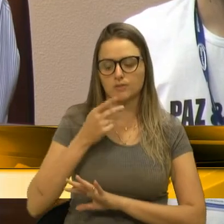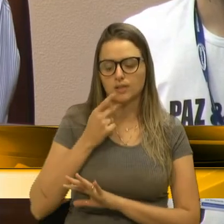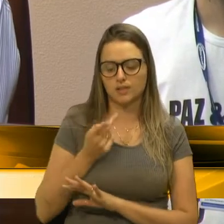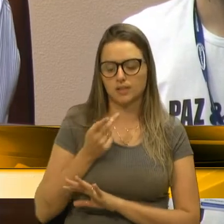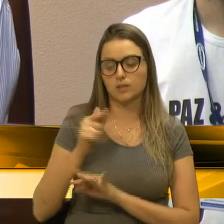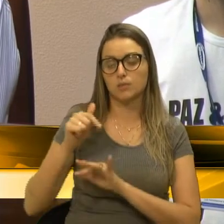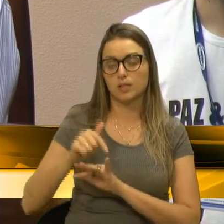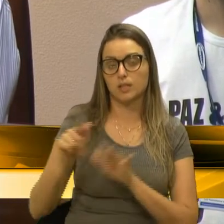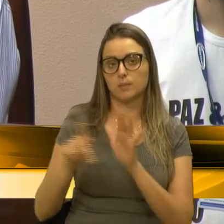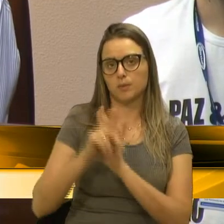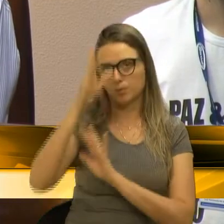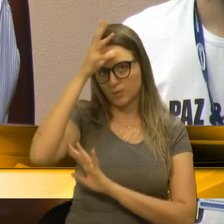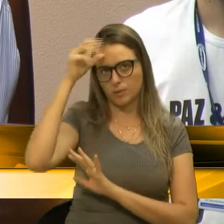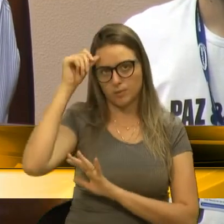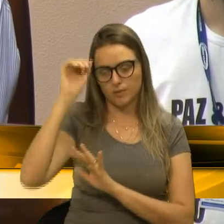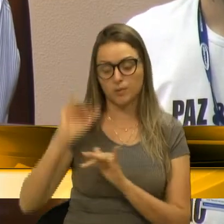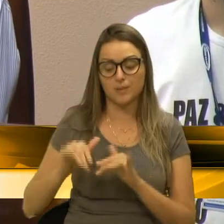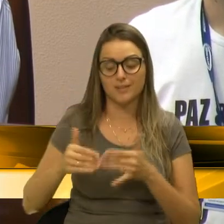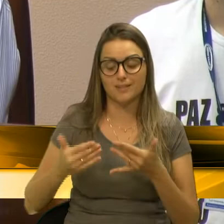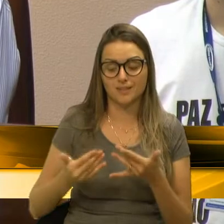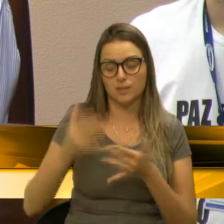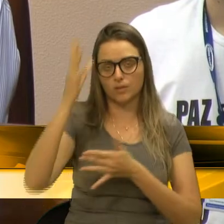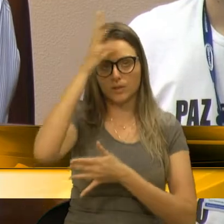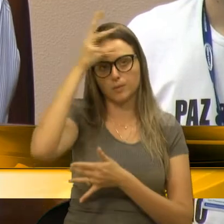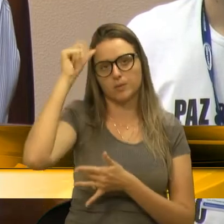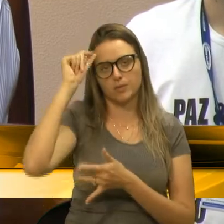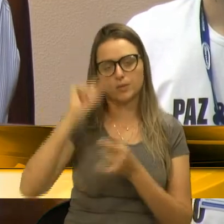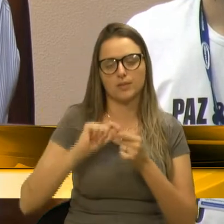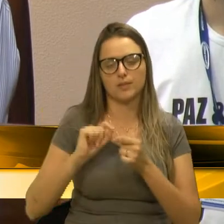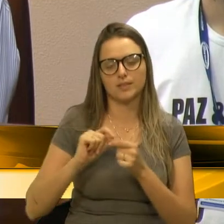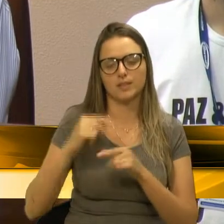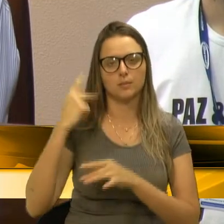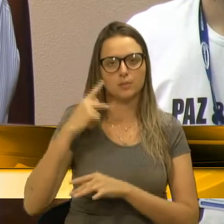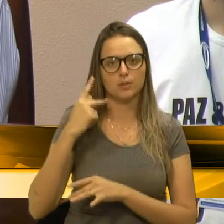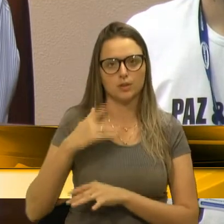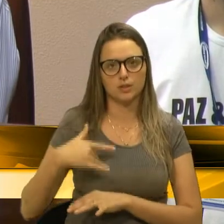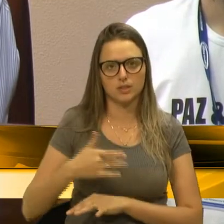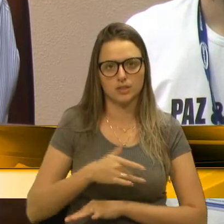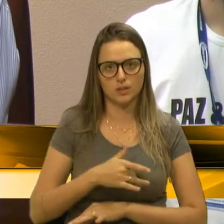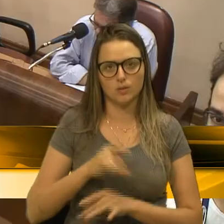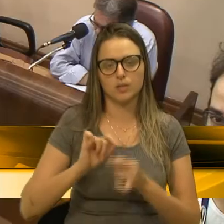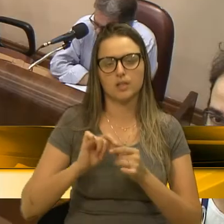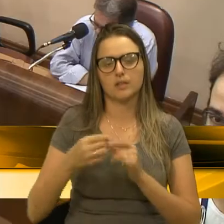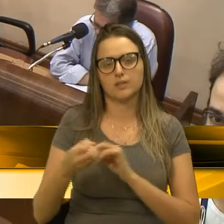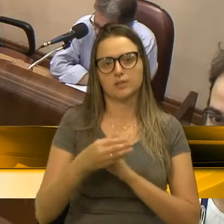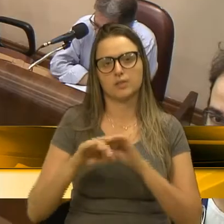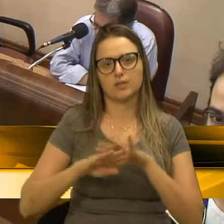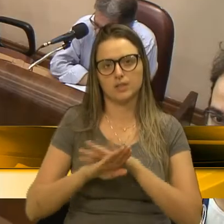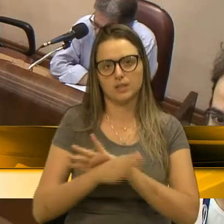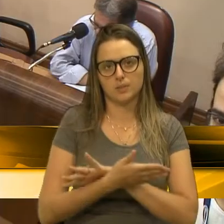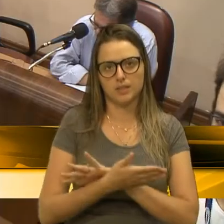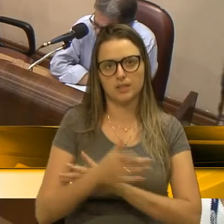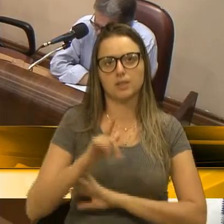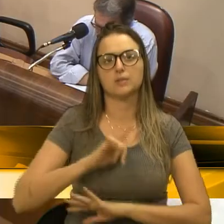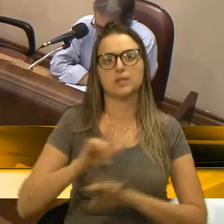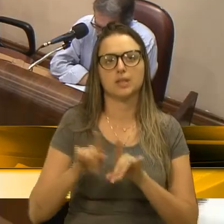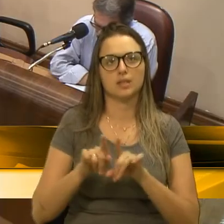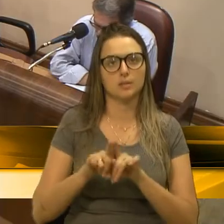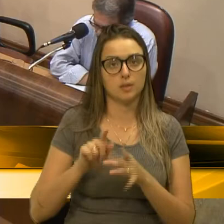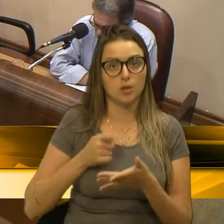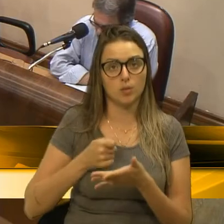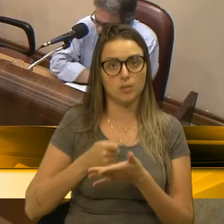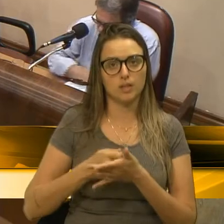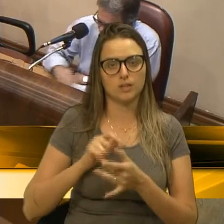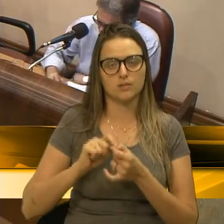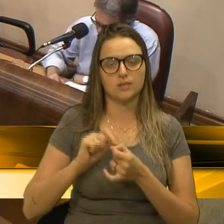municipal. Então, a Prefeitura Municipal, quando vai fazer políticas de saúde, implementar novas políticas, novas instituições de saúde, ela tem sim o dever de fazer a consulta ao